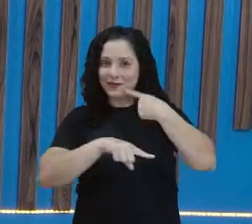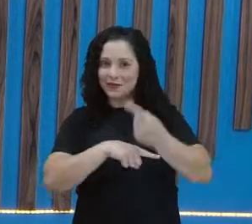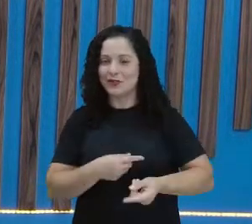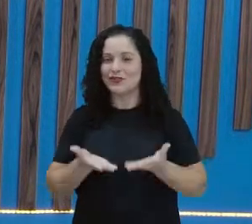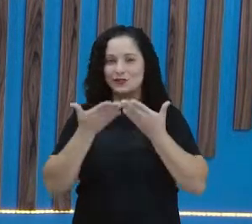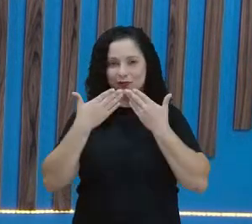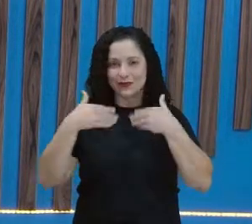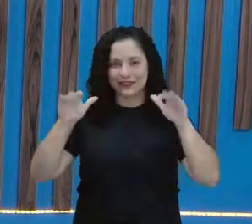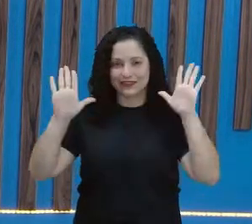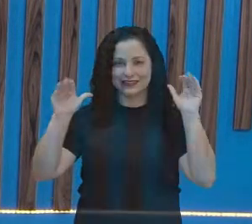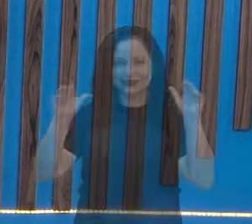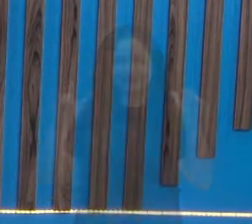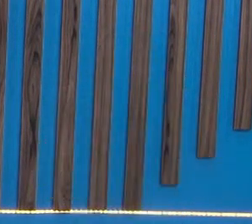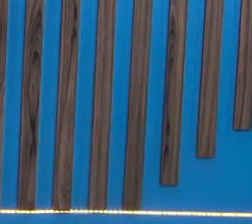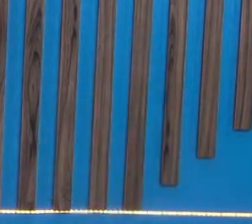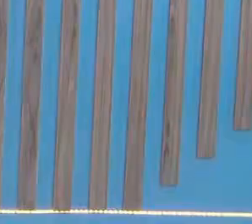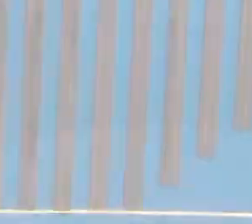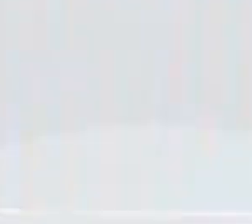Tchau.